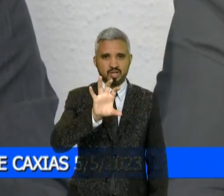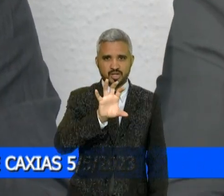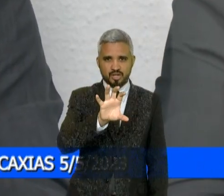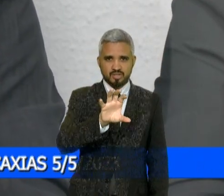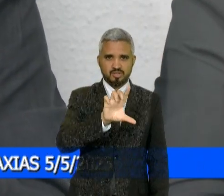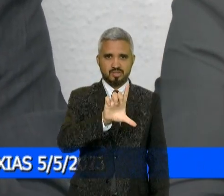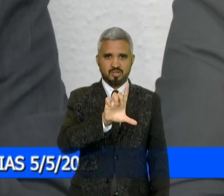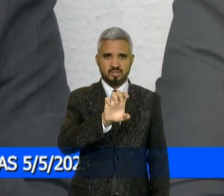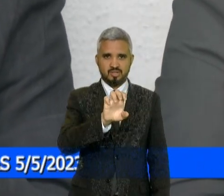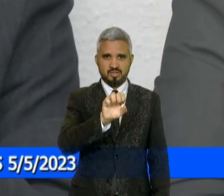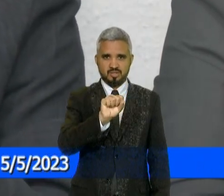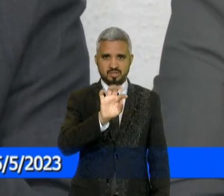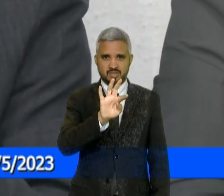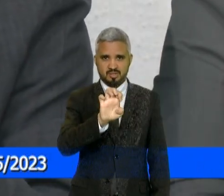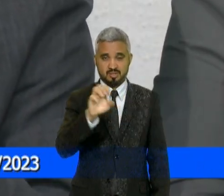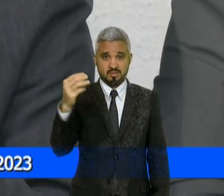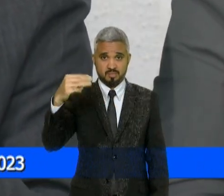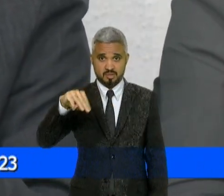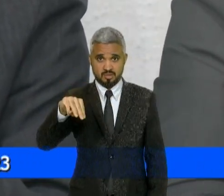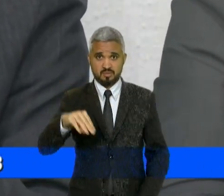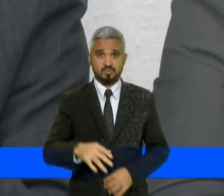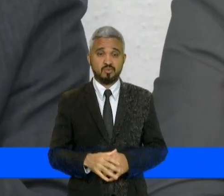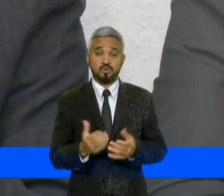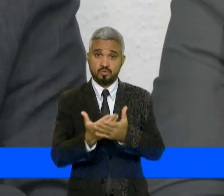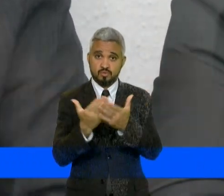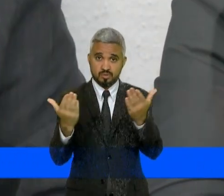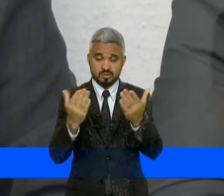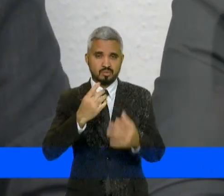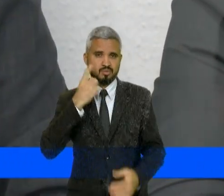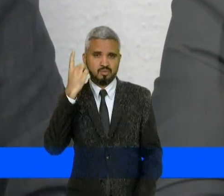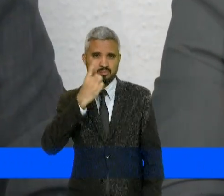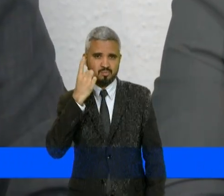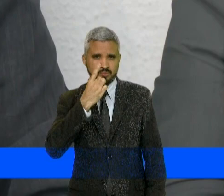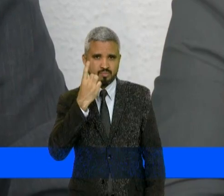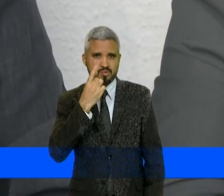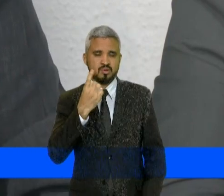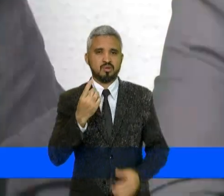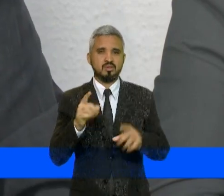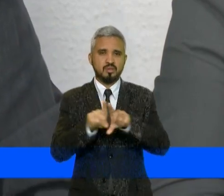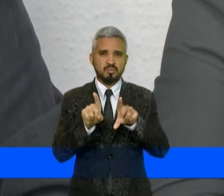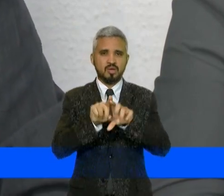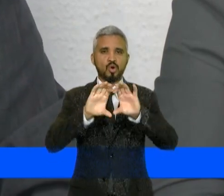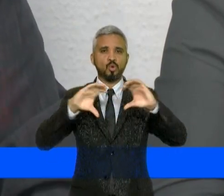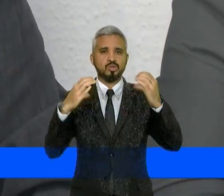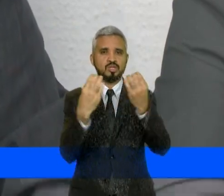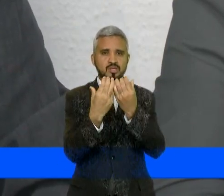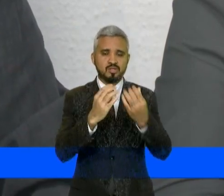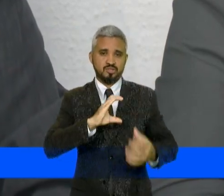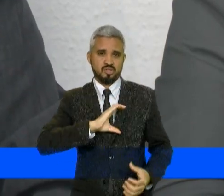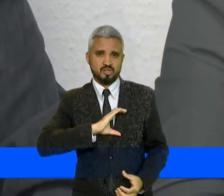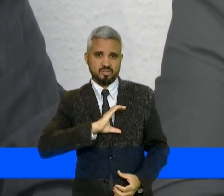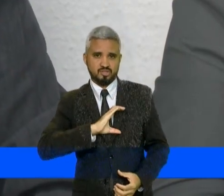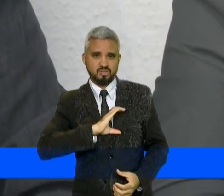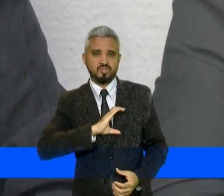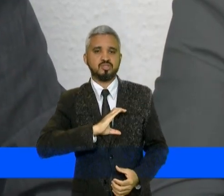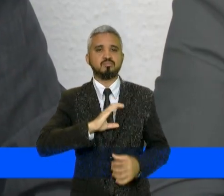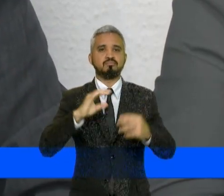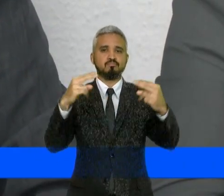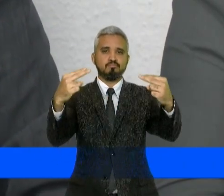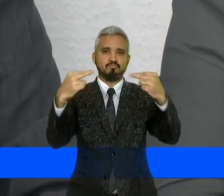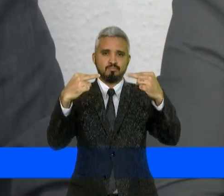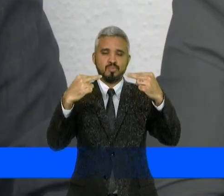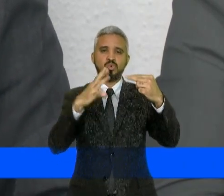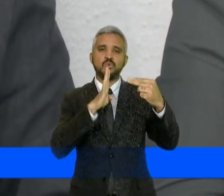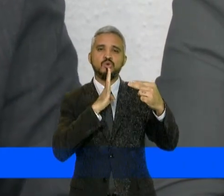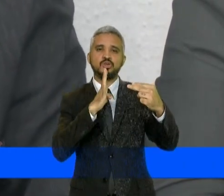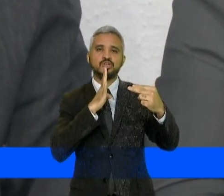deputadas, estão tendo uma grande oportunidade de conhecer de perto a realidade da região dos Cocais.